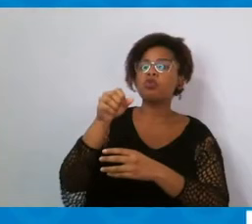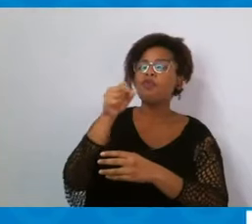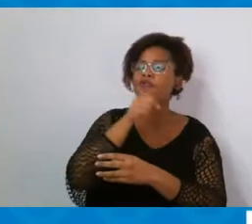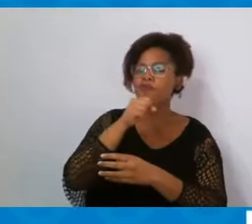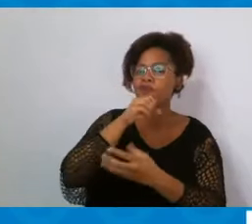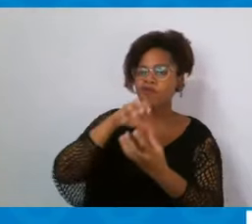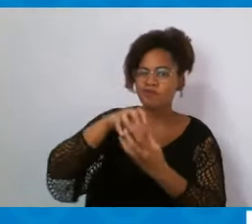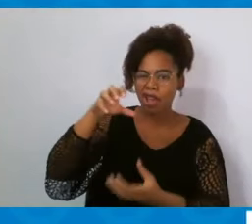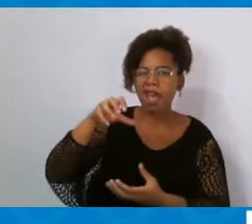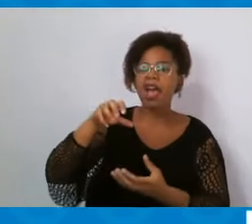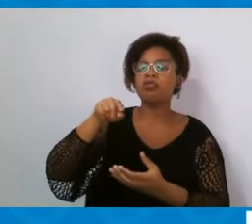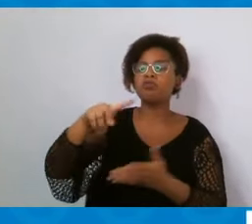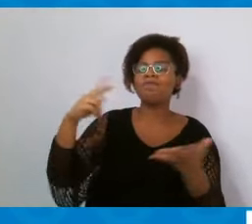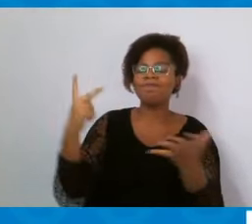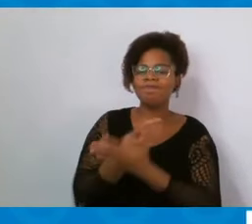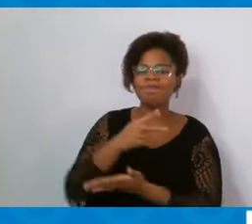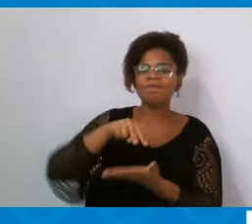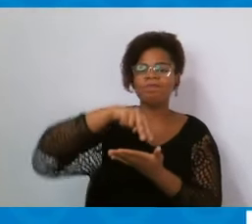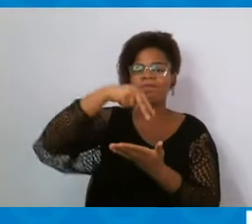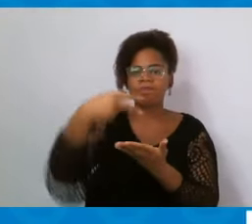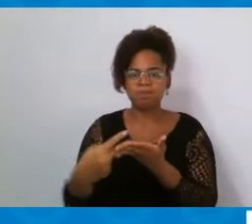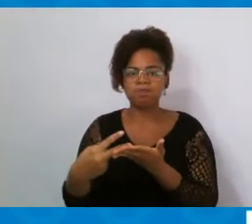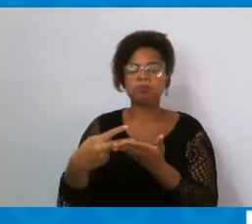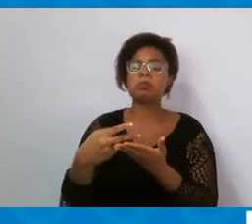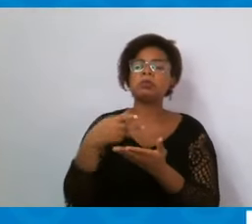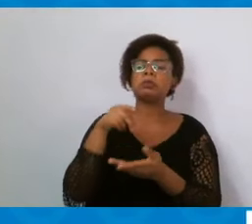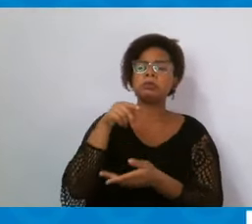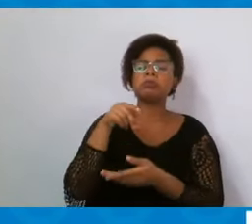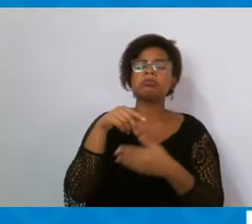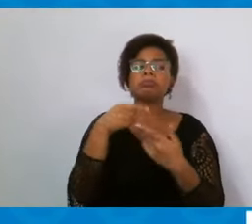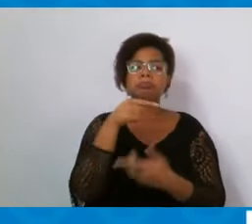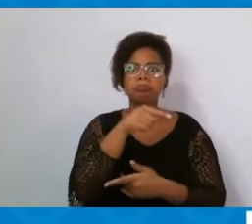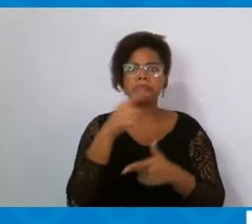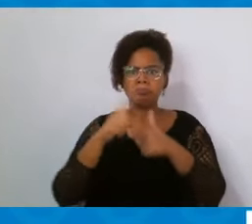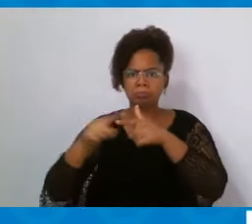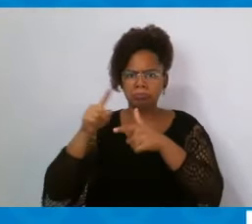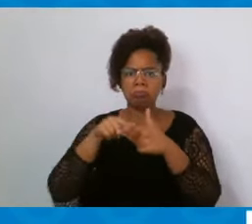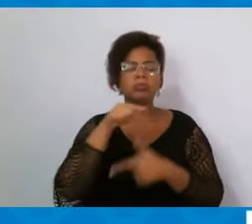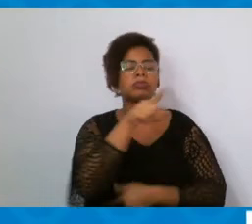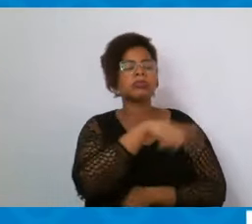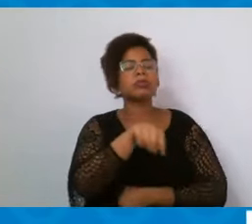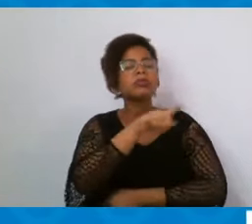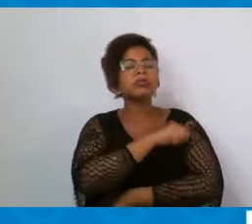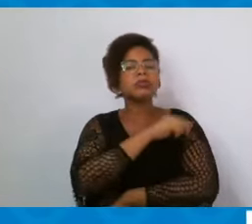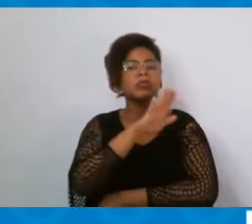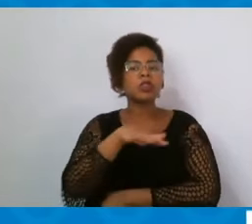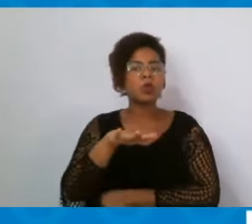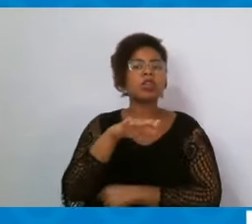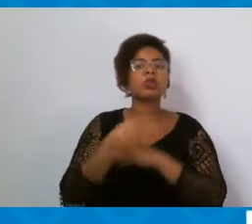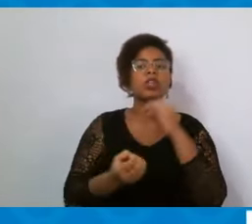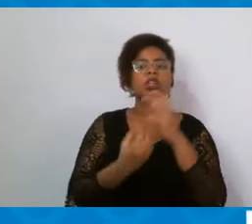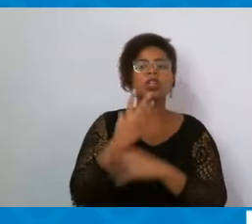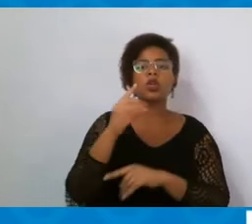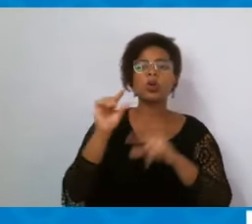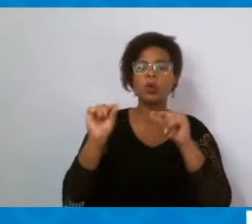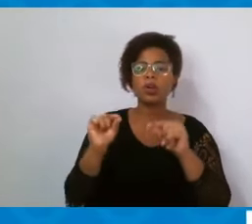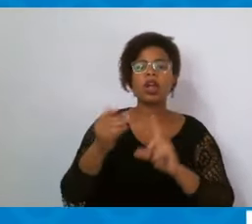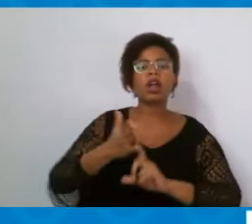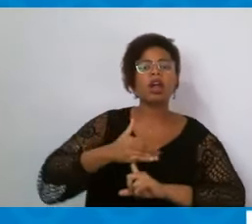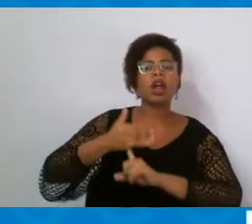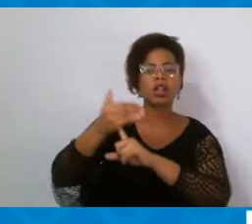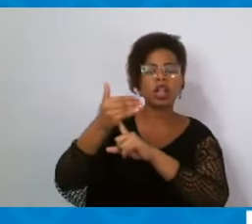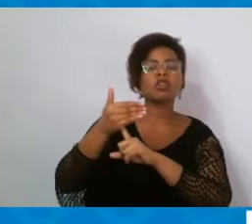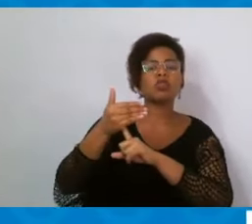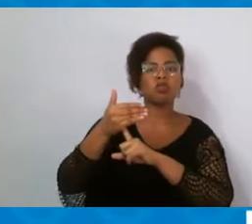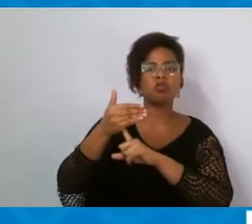um dispositivo com sensores que identificava quando os idosos caíam, com um acelerômetro,